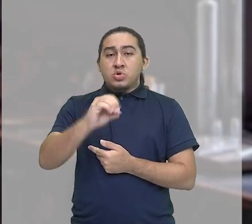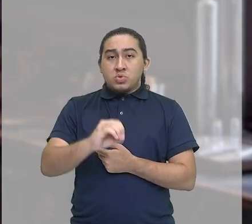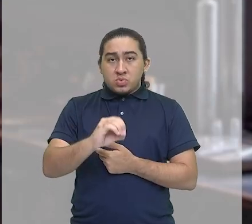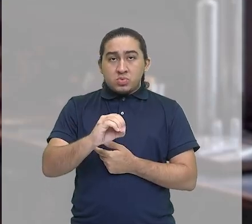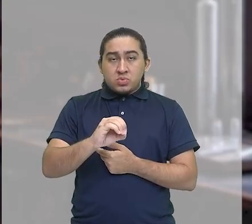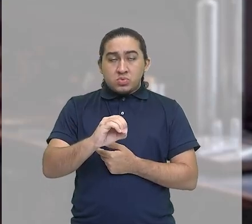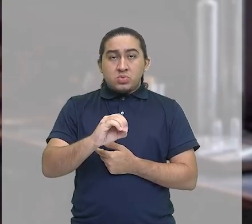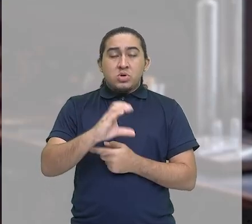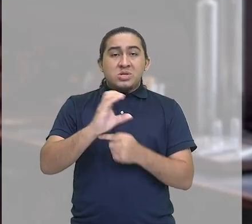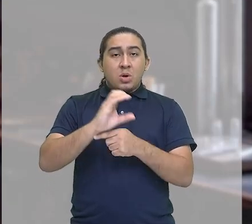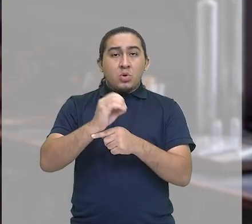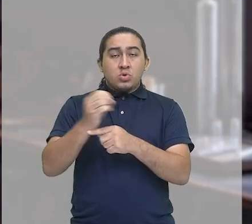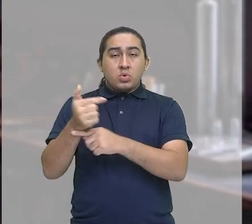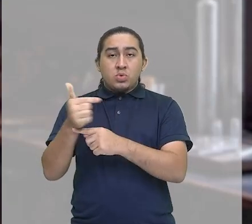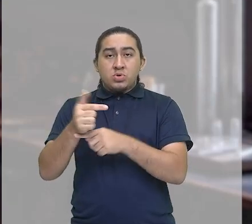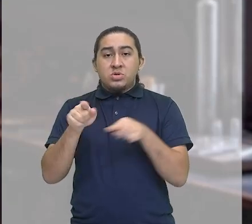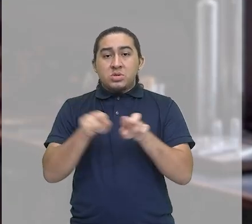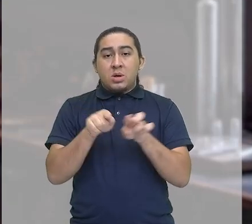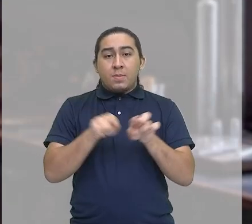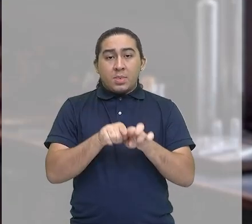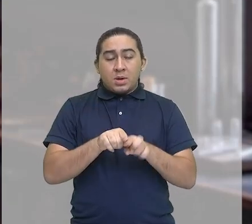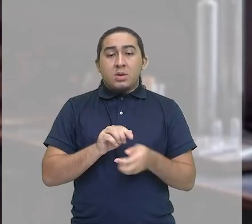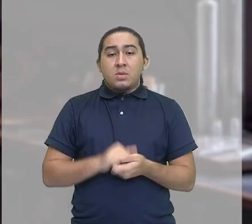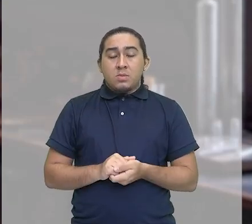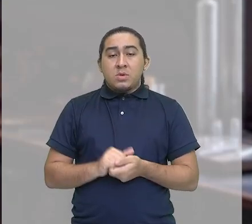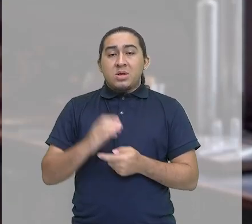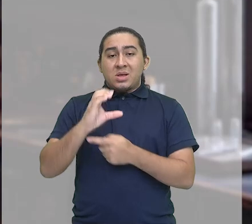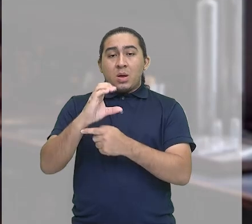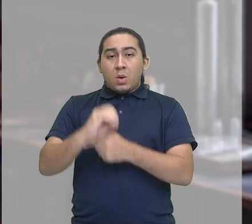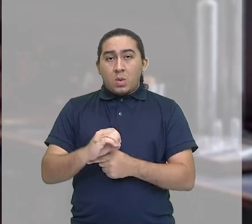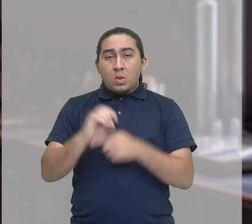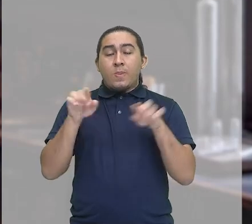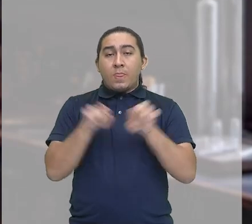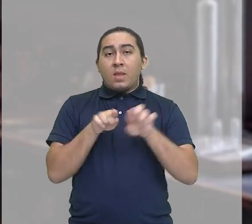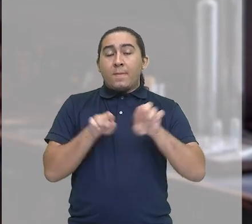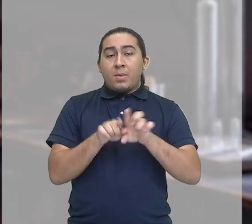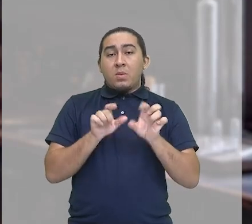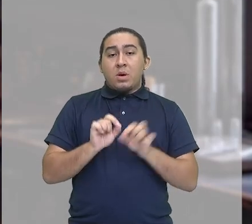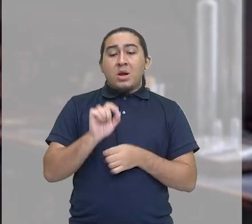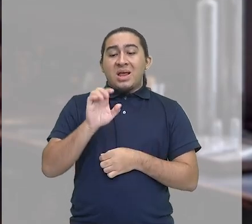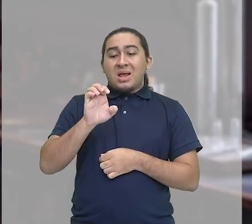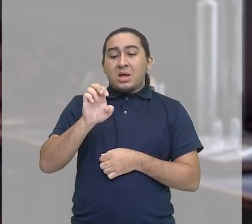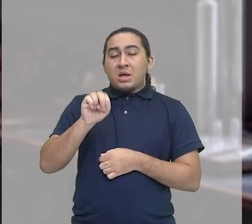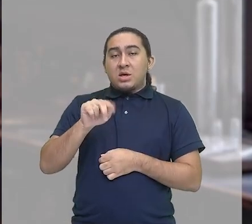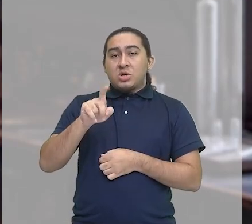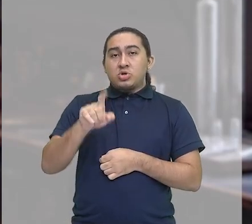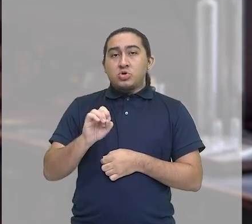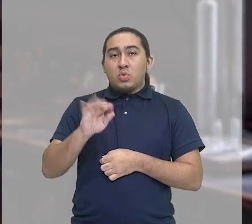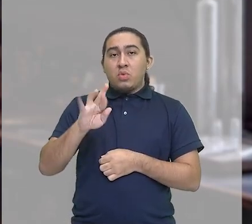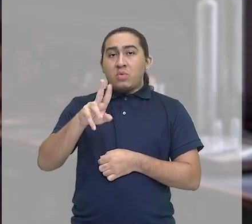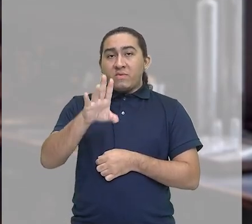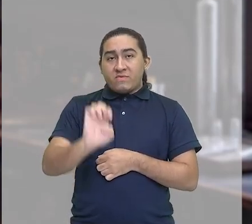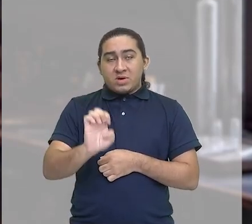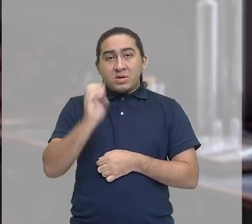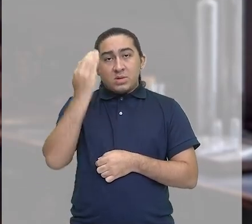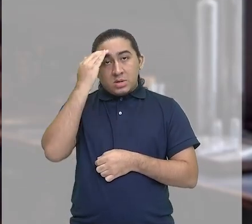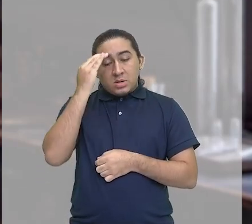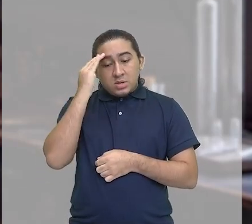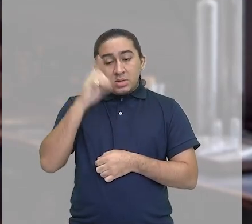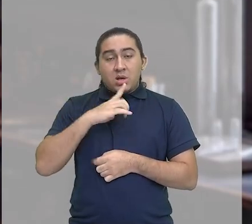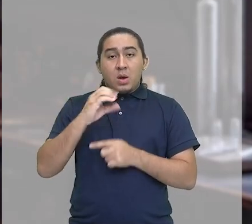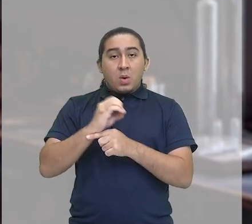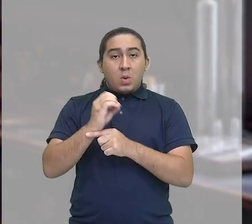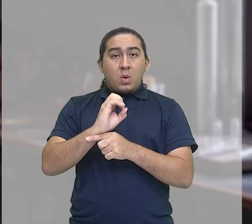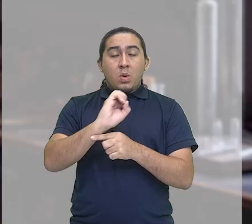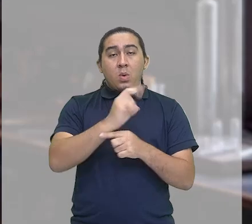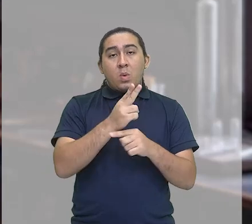do monóxido de carbono, além da presença do enxofre, né, a partir ali de óxidos ou de